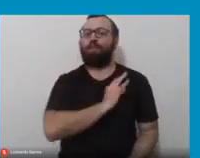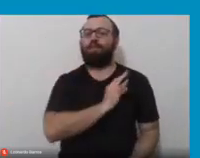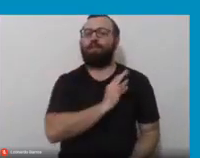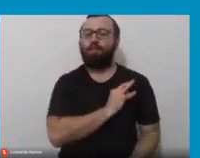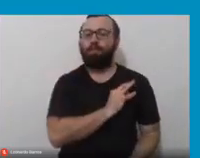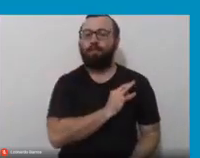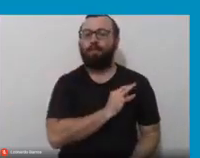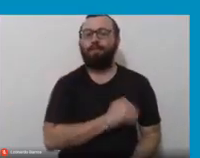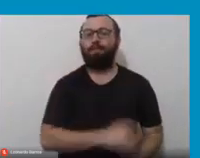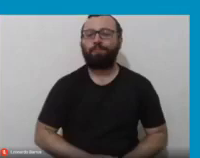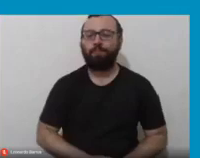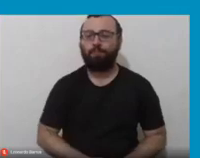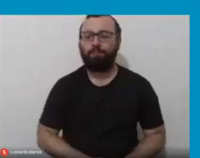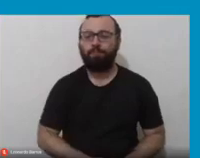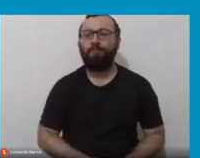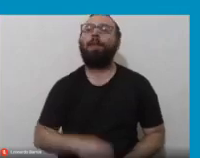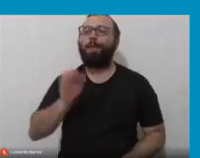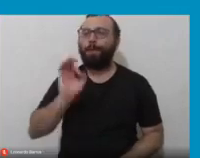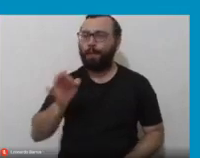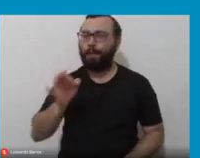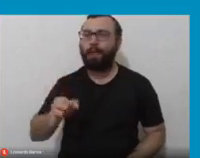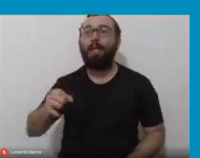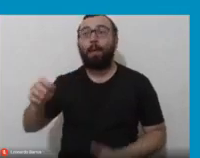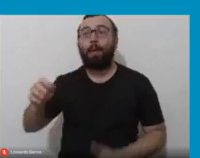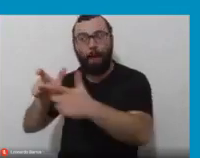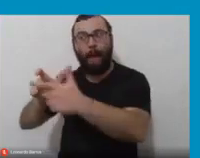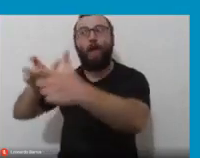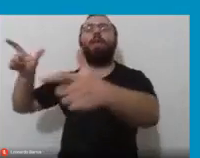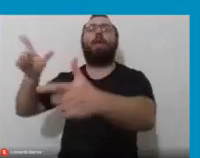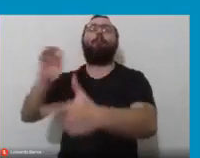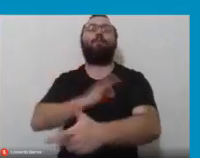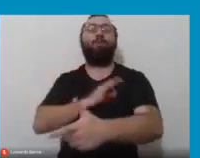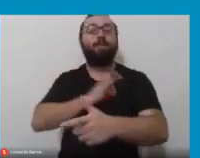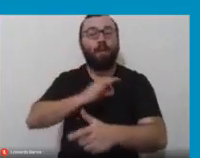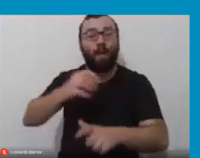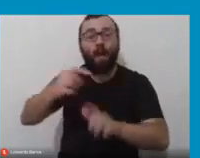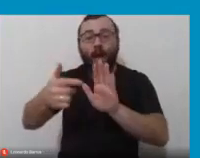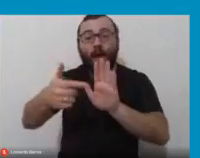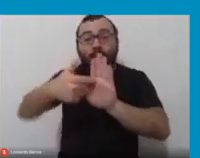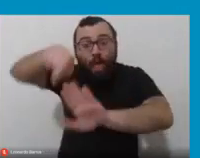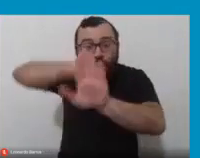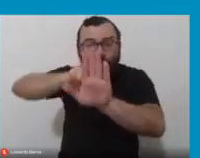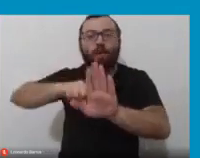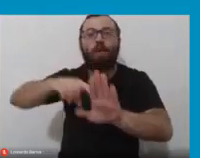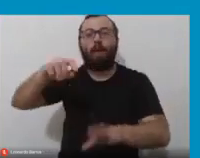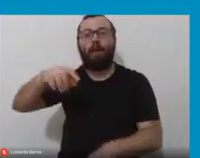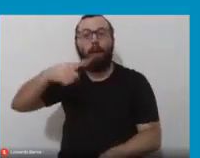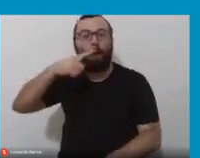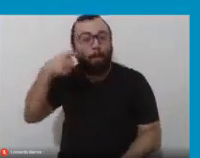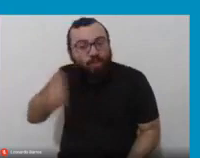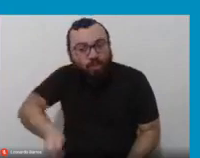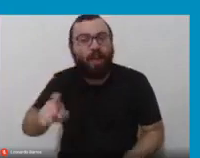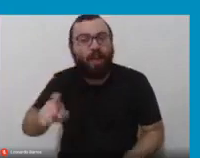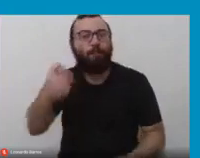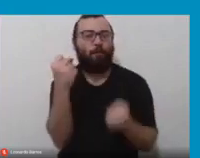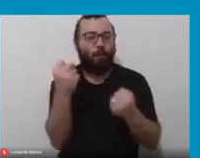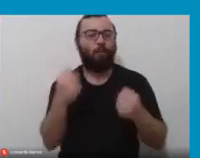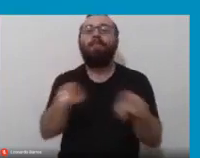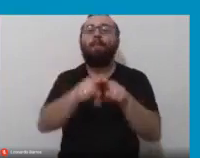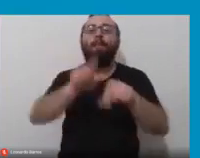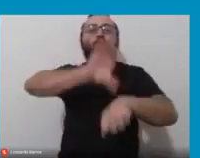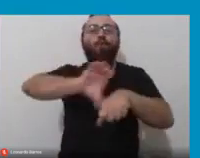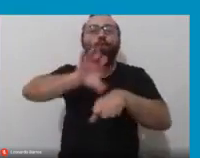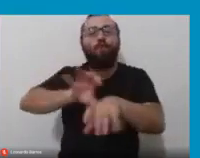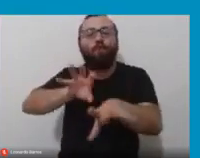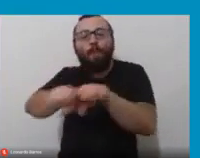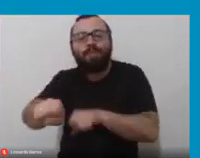nós sendo maioria na polícia, a ideologia racista ainda é dominante, ainda nos cursos de formação em direitos humanos da polícia,